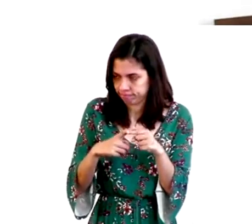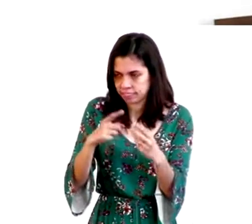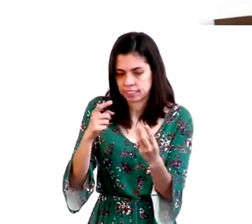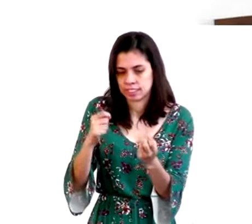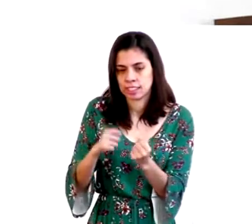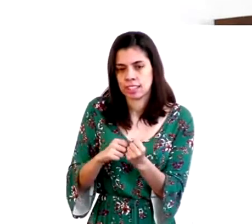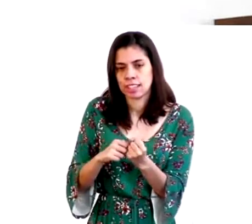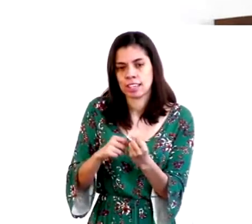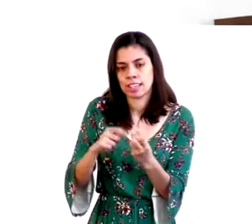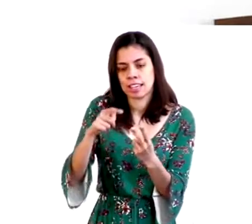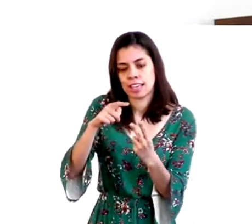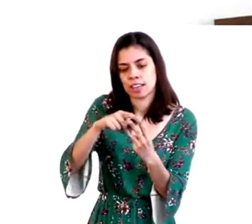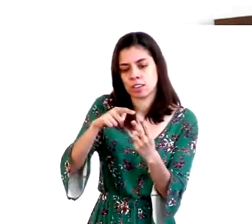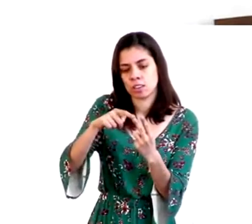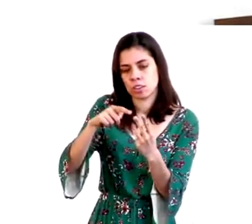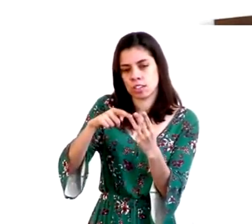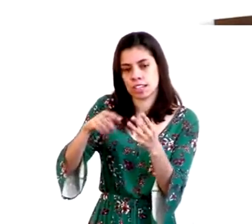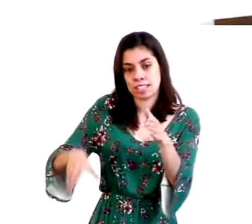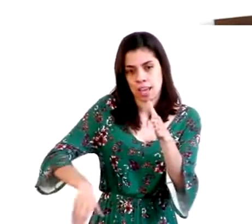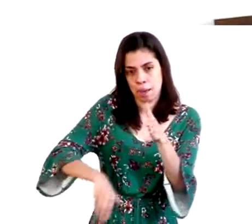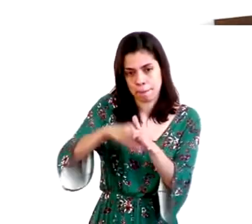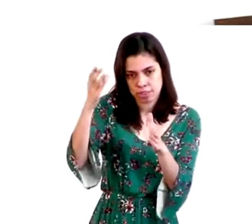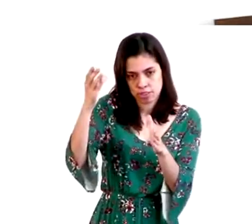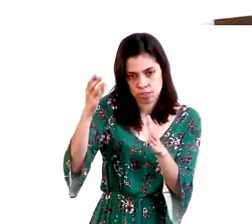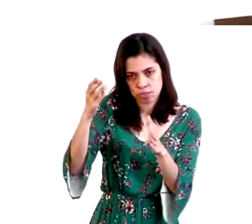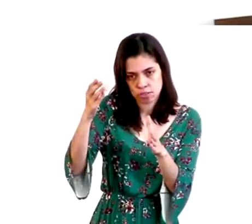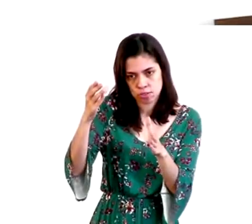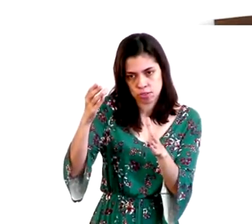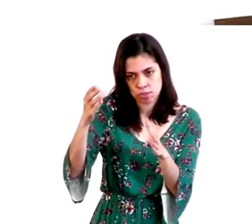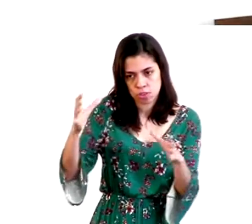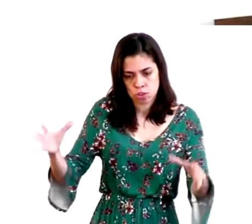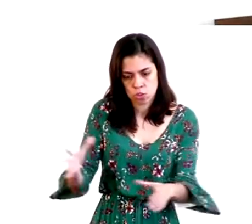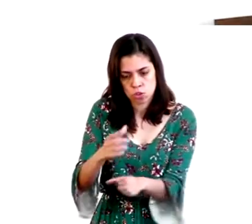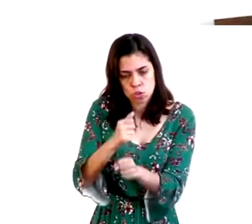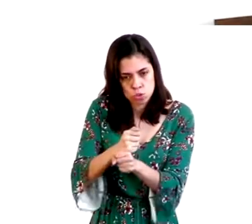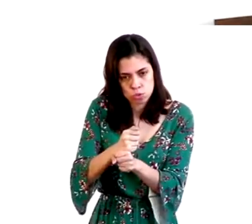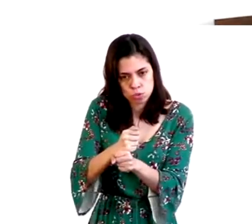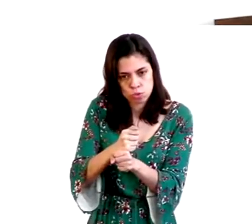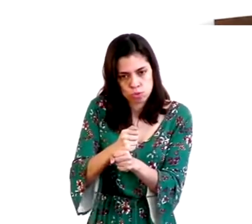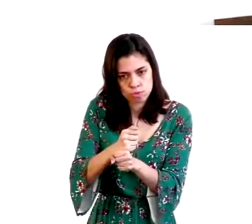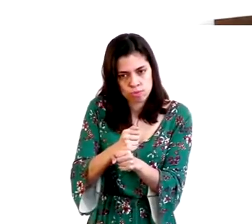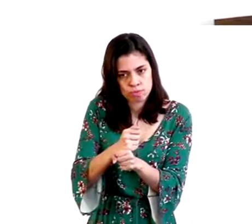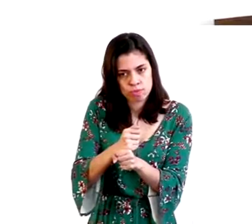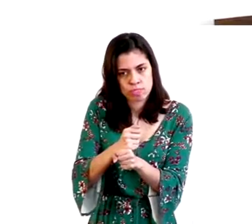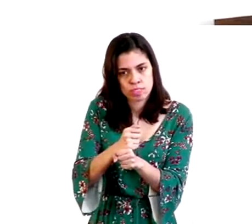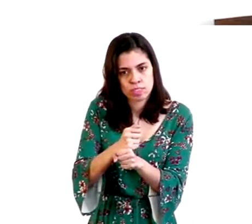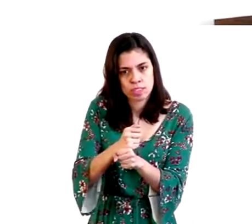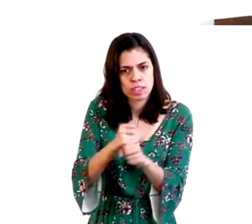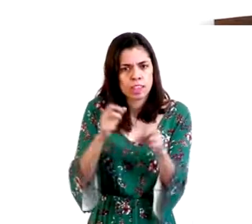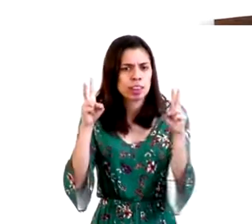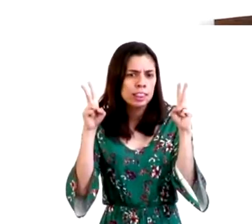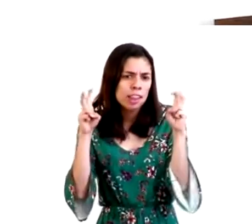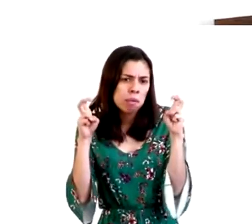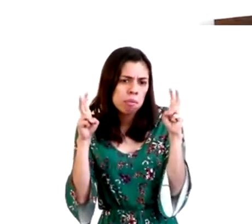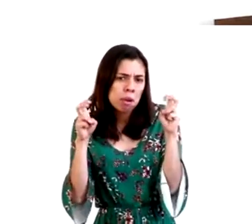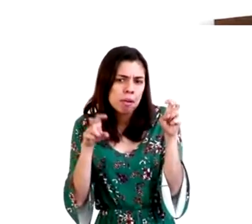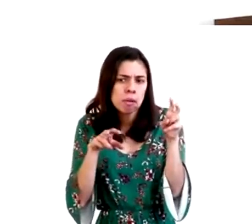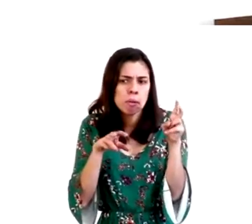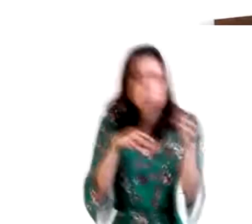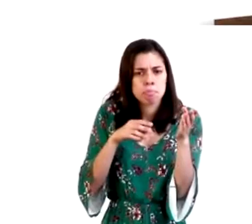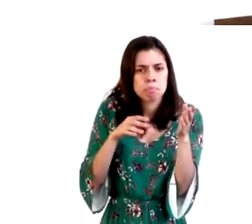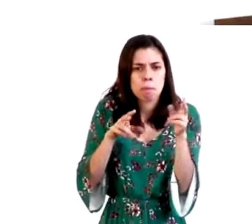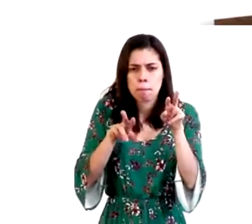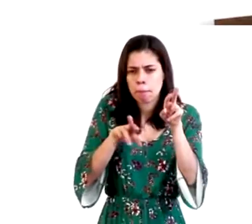várias aplicações para a vida. Portanto, Agostinho estava certo em chamar estes